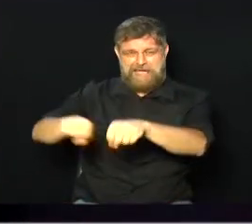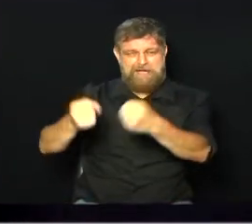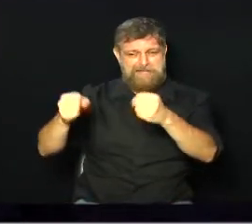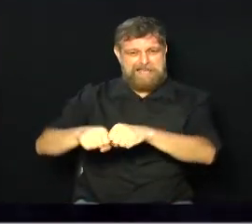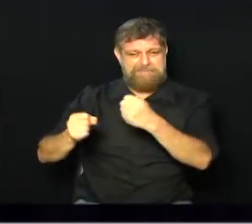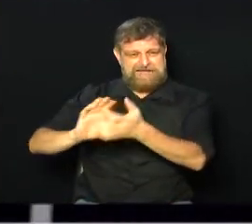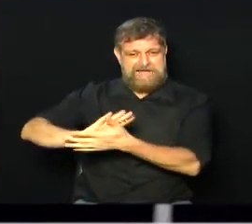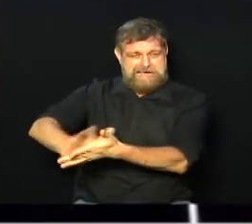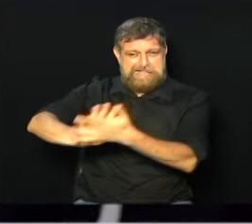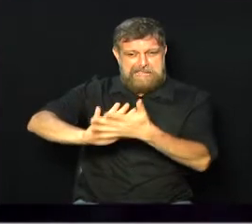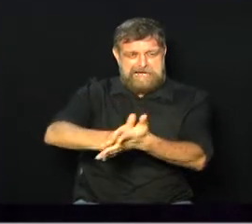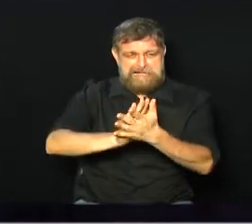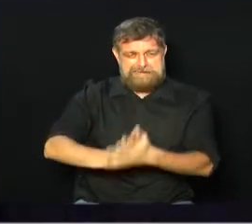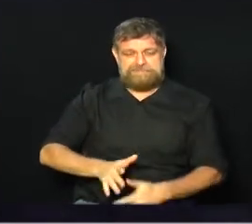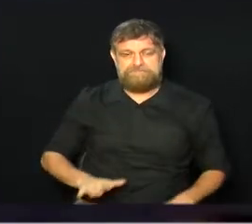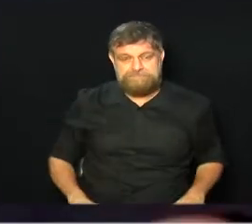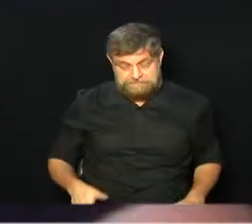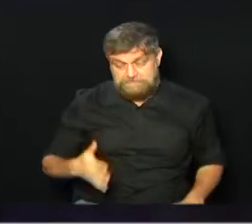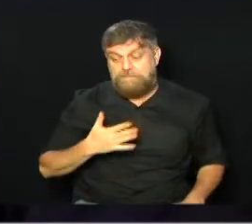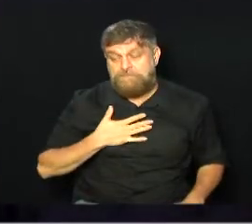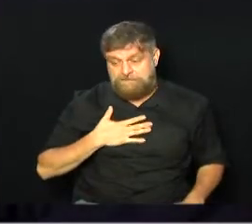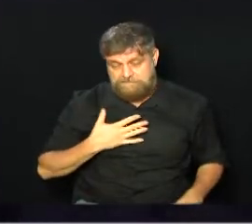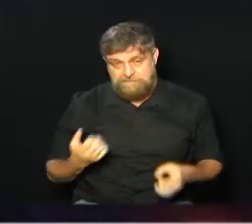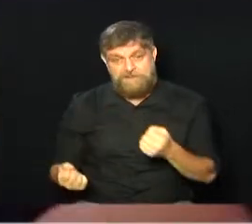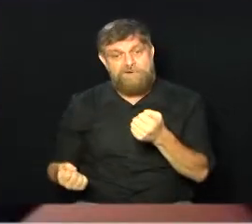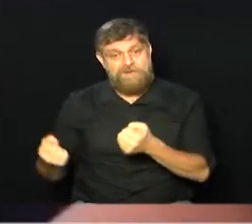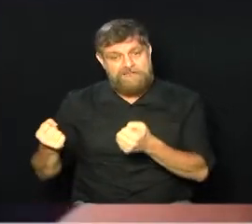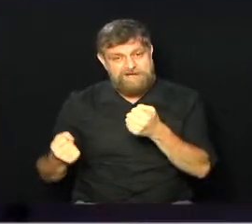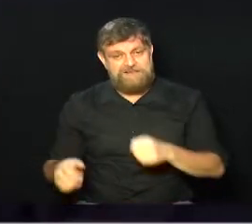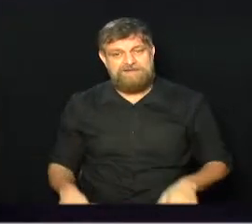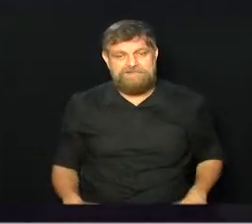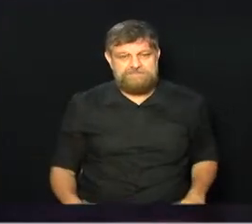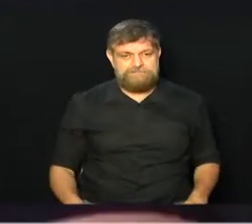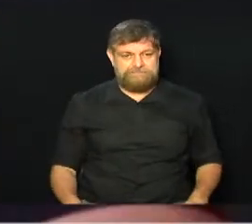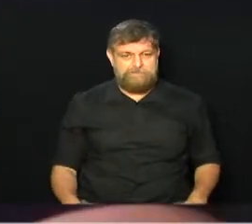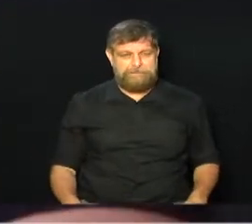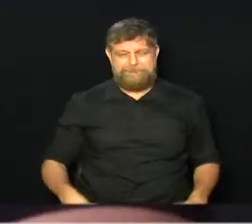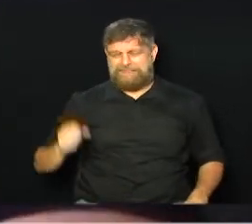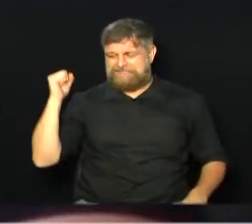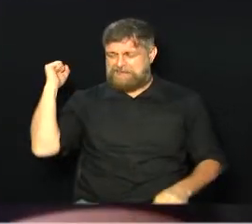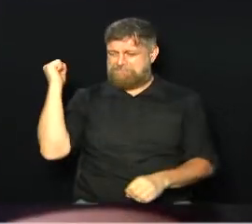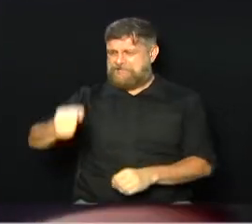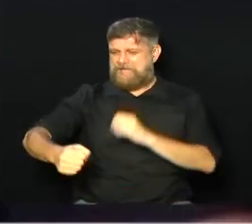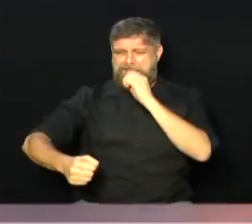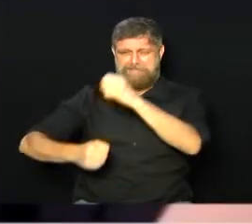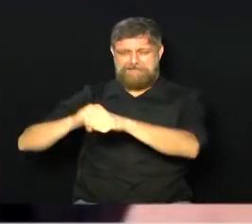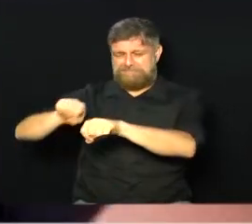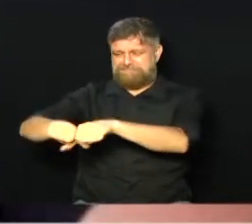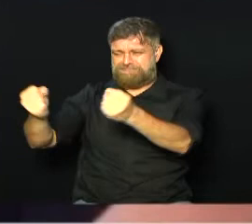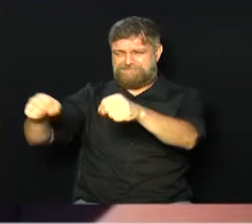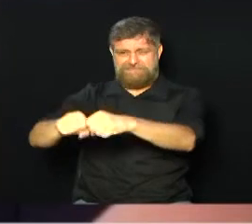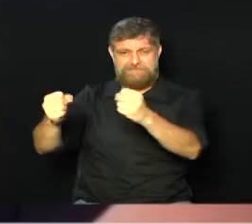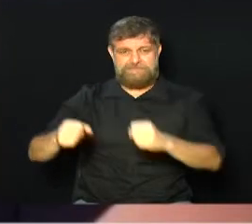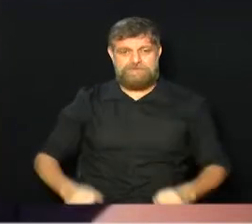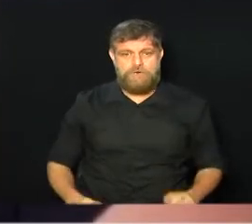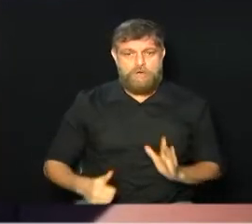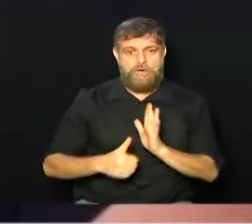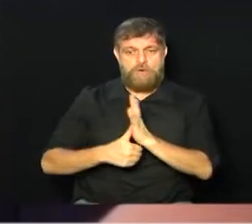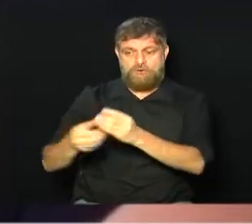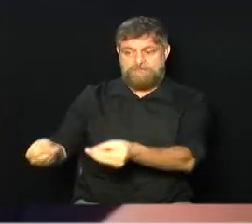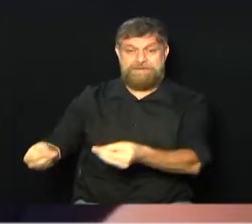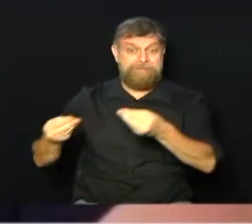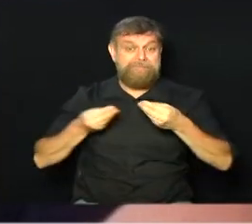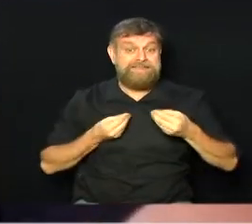todo. Rapaz! A torcida destruiu o carro todo, quebrou o carro todo que o clube tinha me dado na